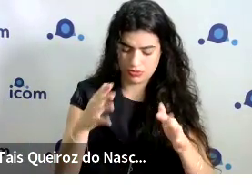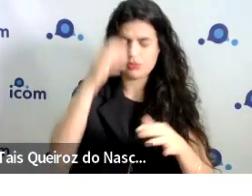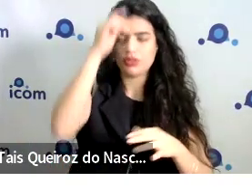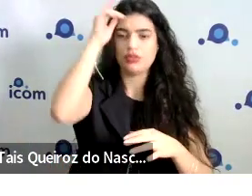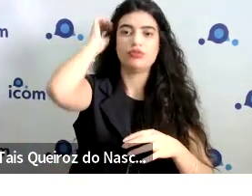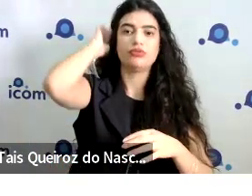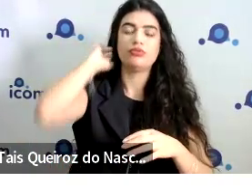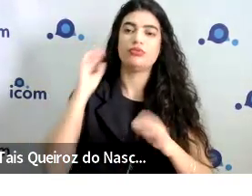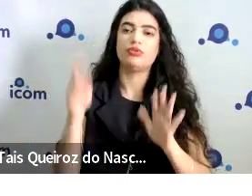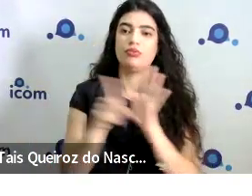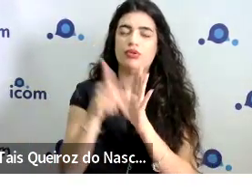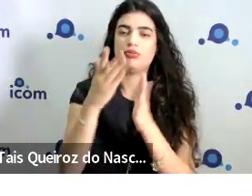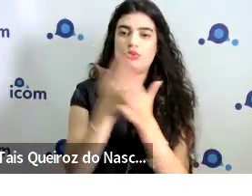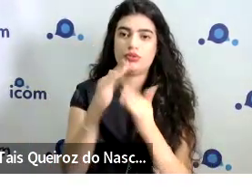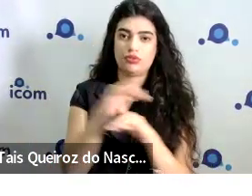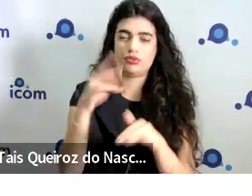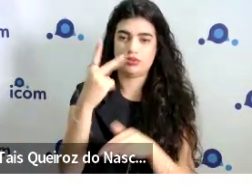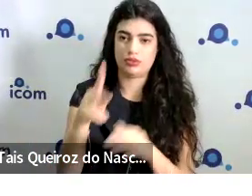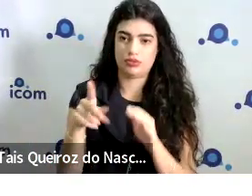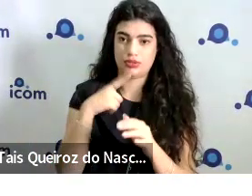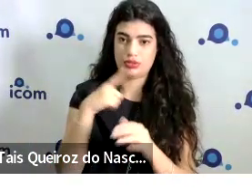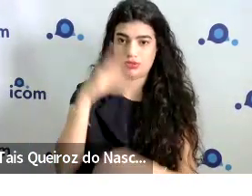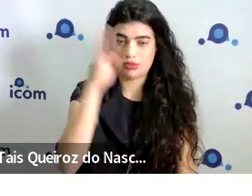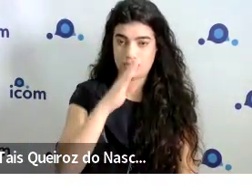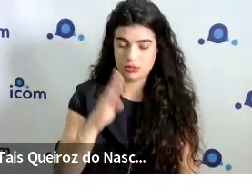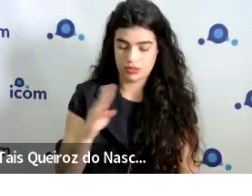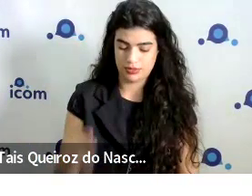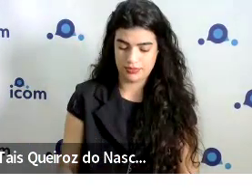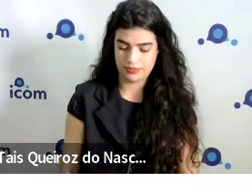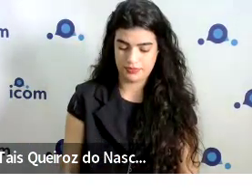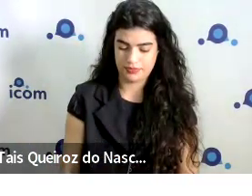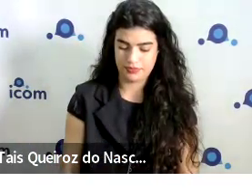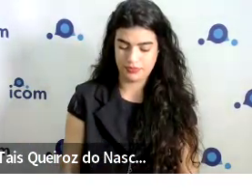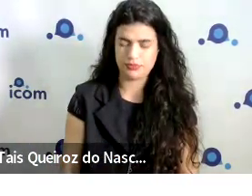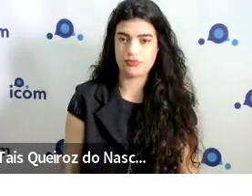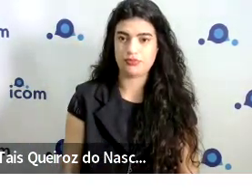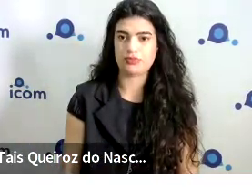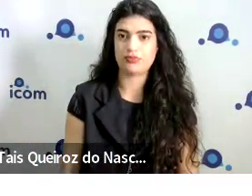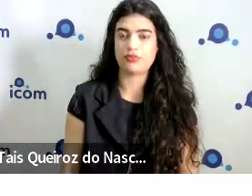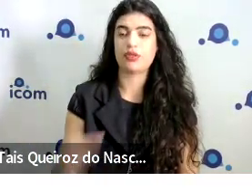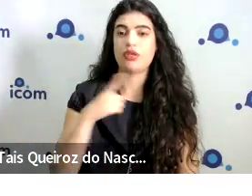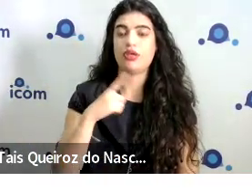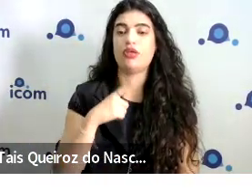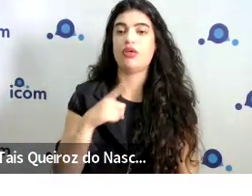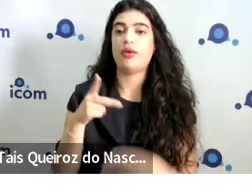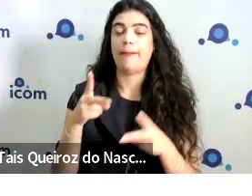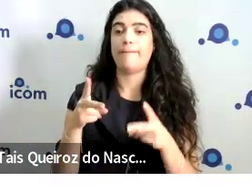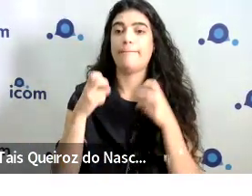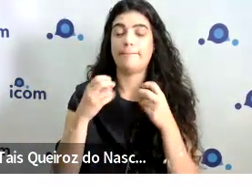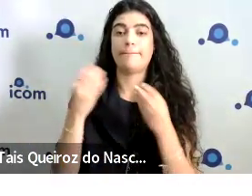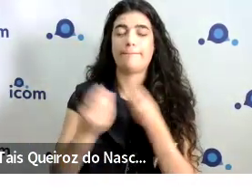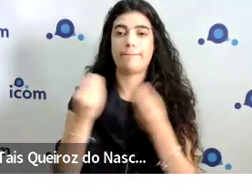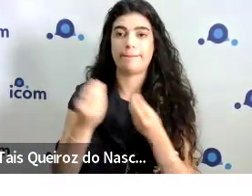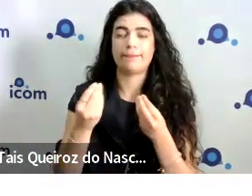para ser encerrado dentro do Brasil. Então, como isso nos afeta? Isso nos afeta tanto nesses custos